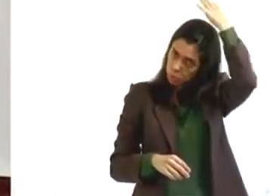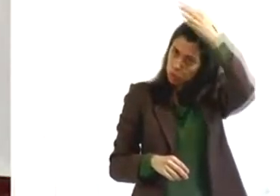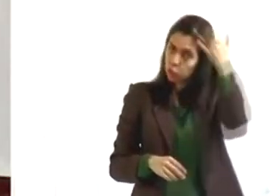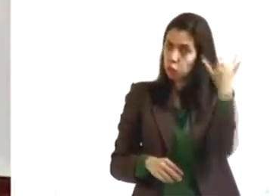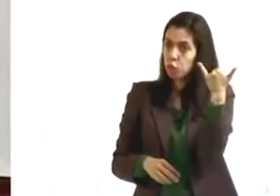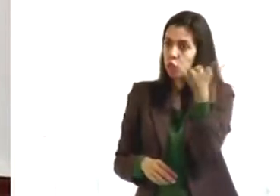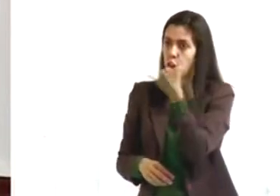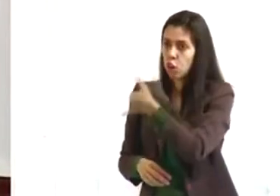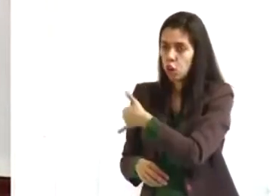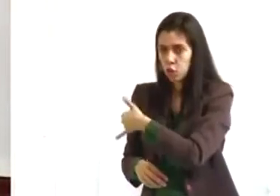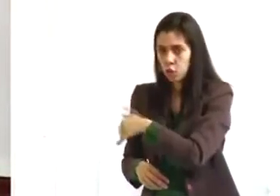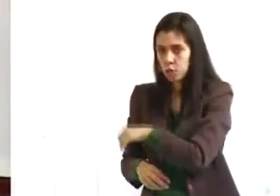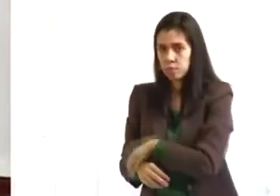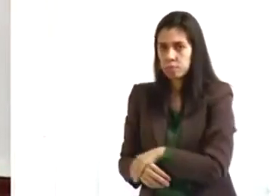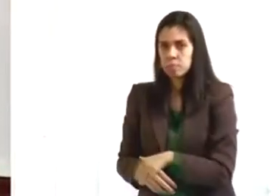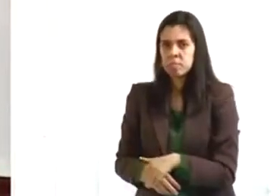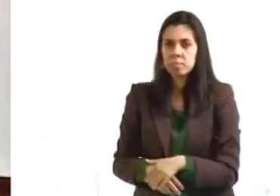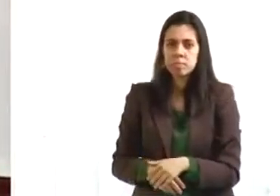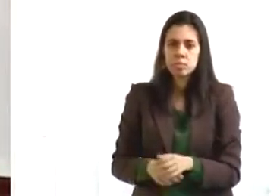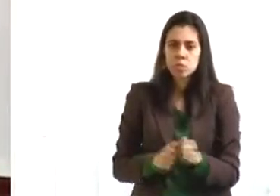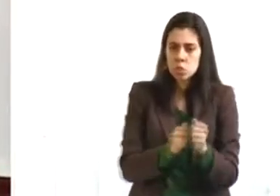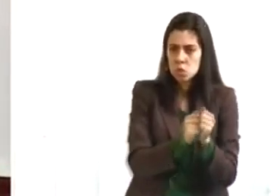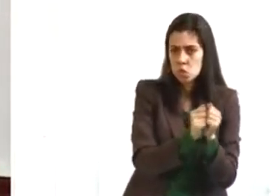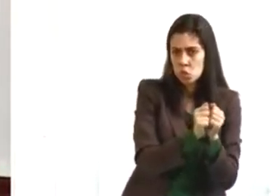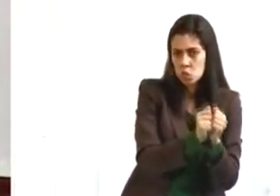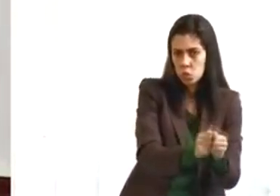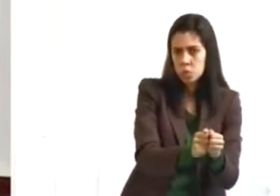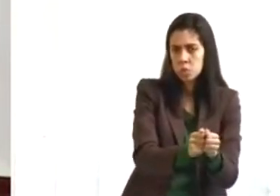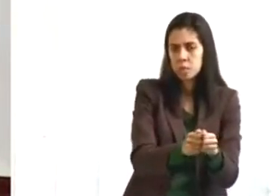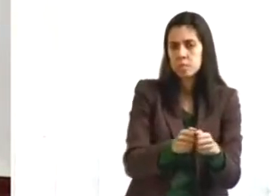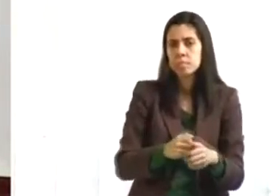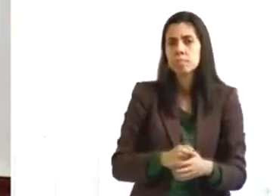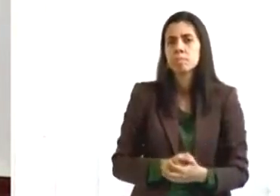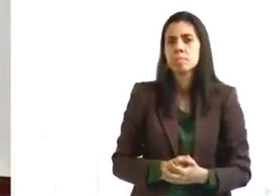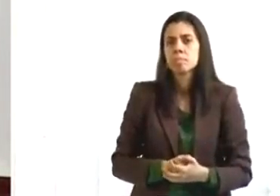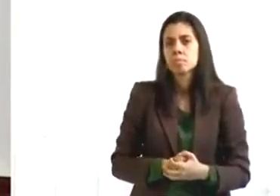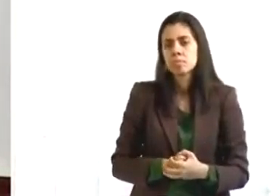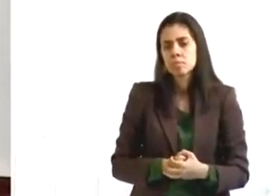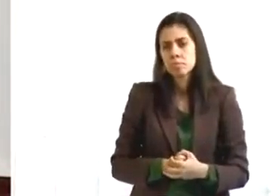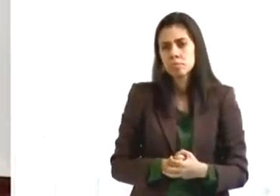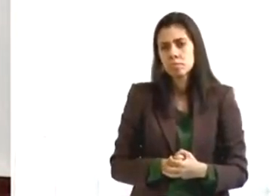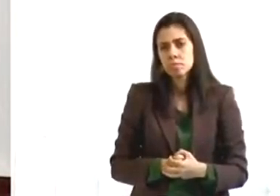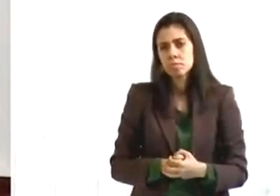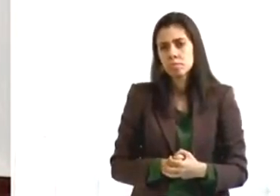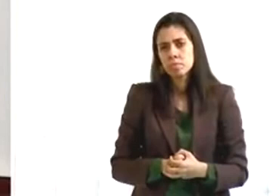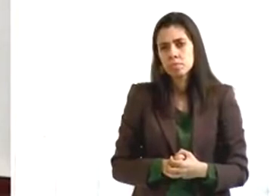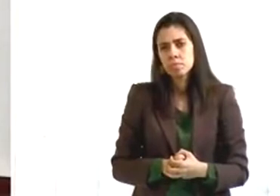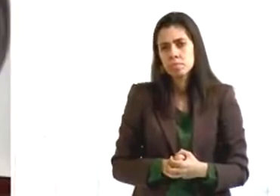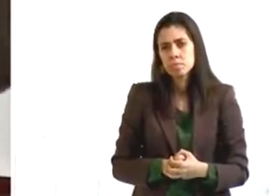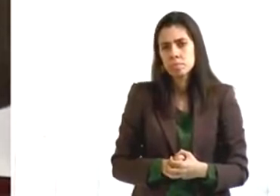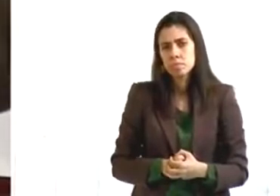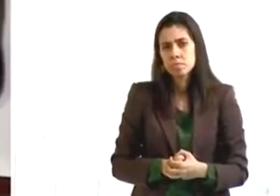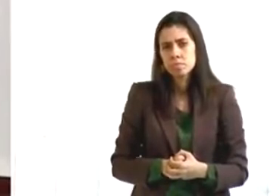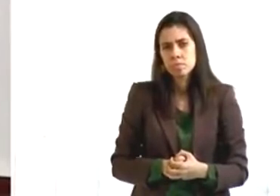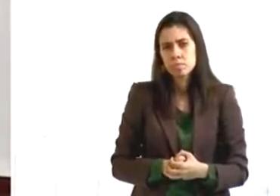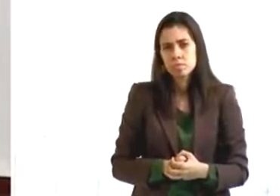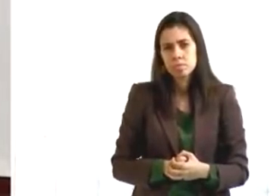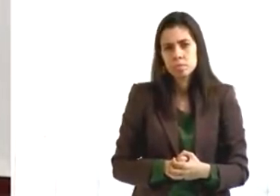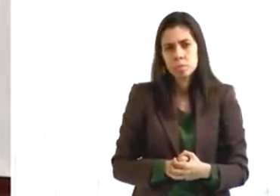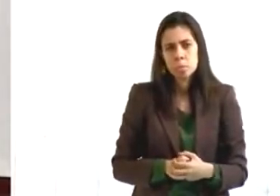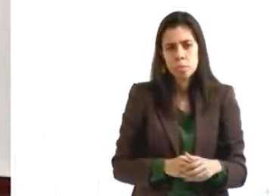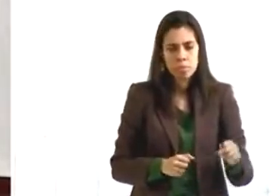está deserta. Agora o Senhor manda Filipe correr do lado de uma carruagem. Você consegue construir essa cena na sua